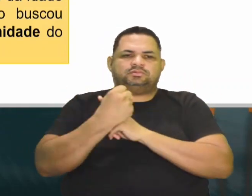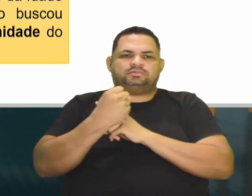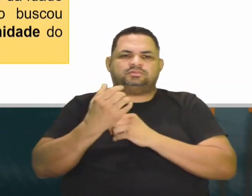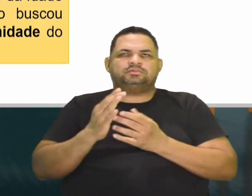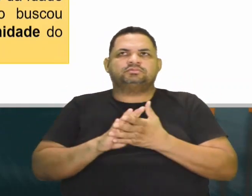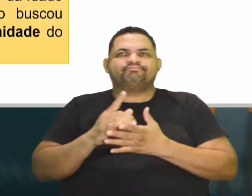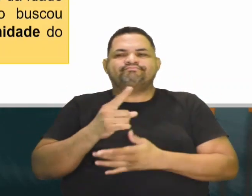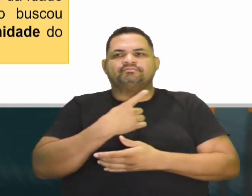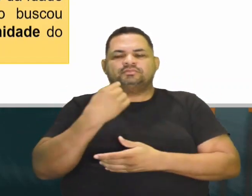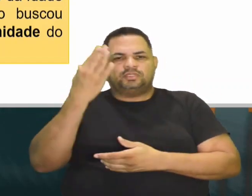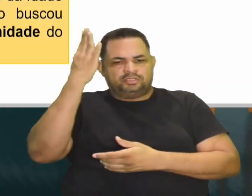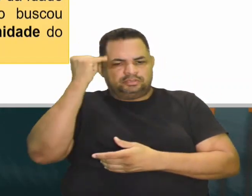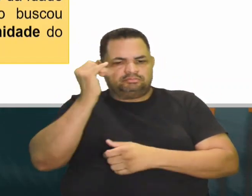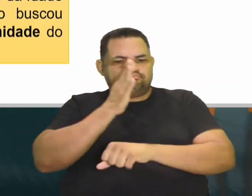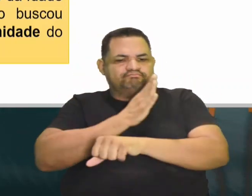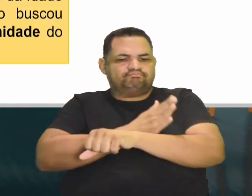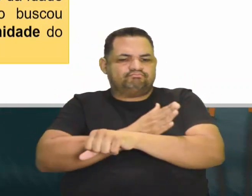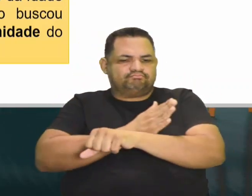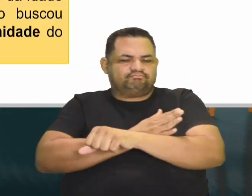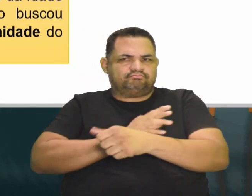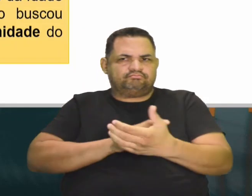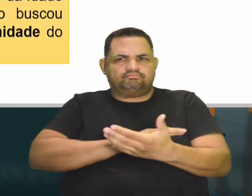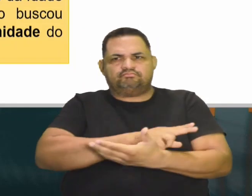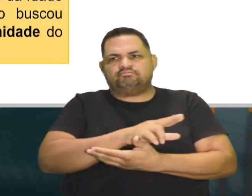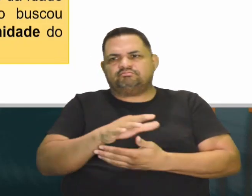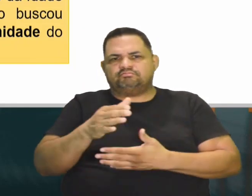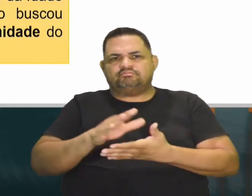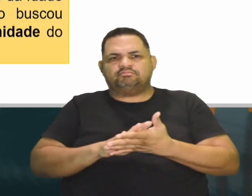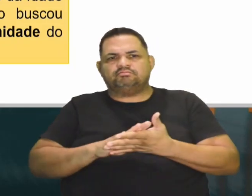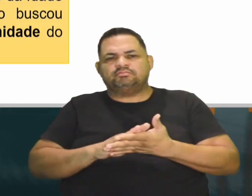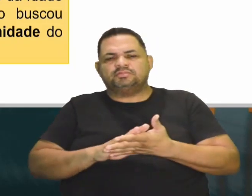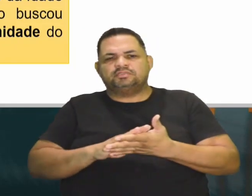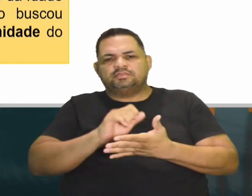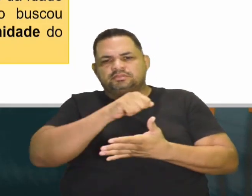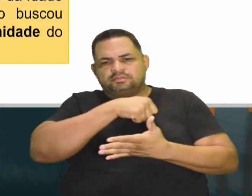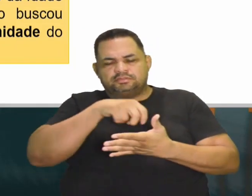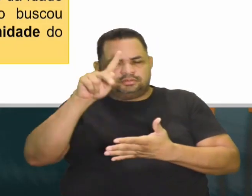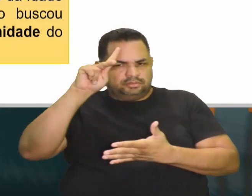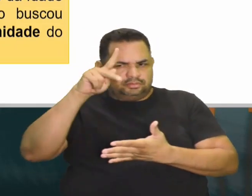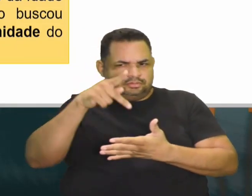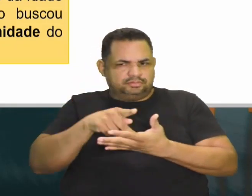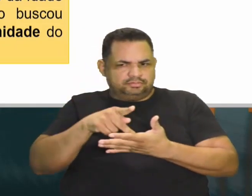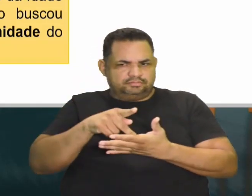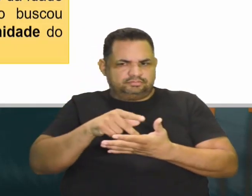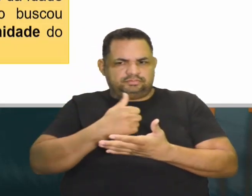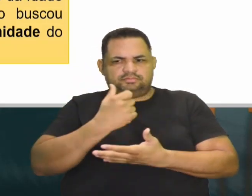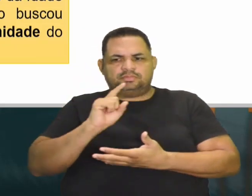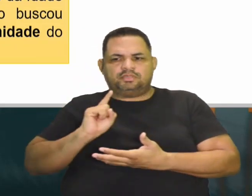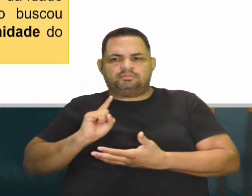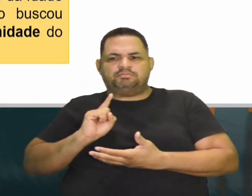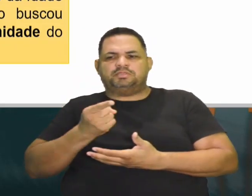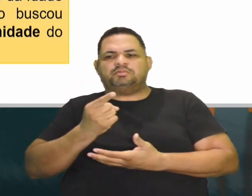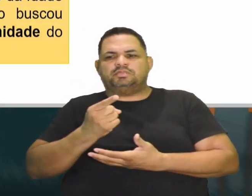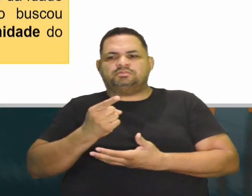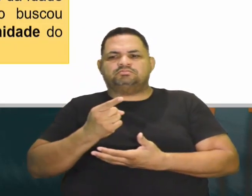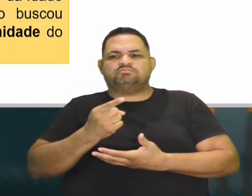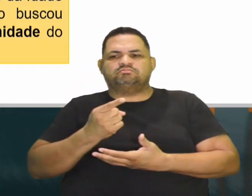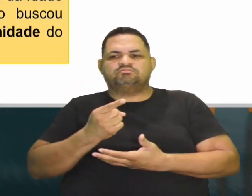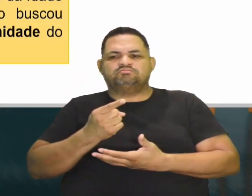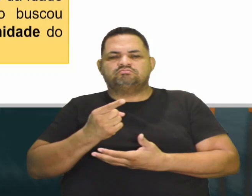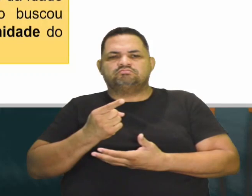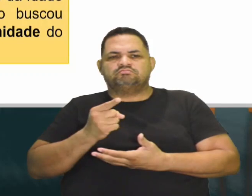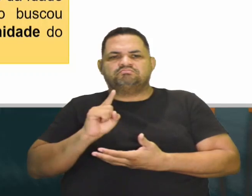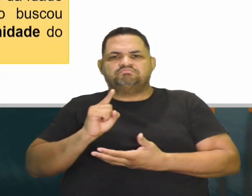aí que muitos escritores, muitos críticos destacam como um período de 1000 anos de trevas. Por que